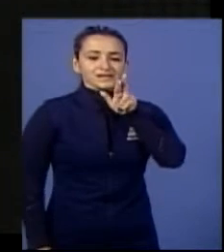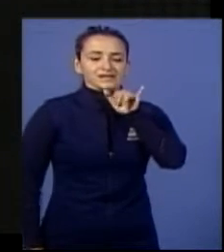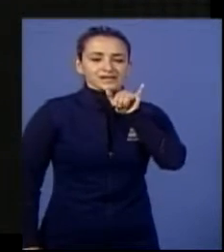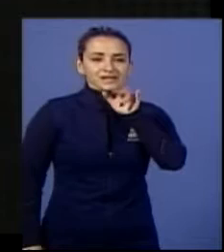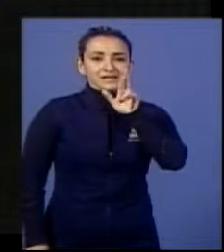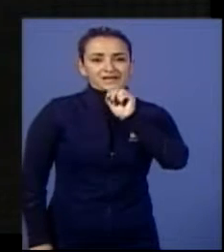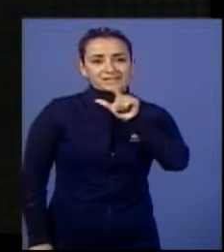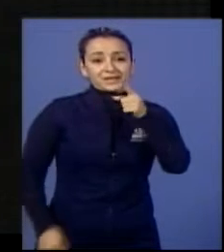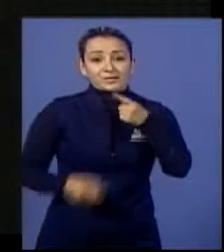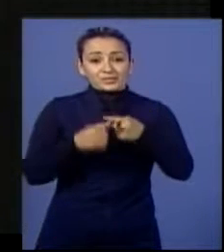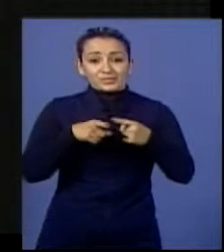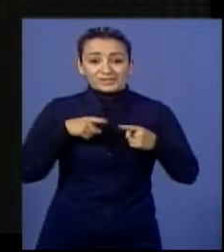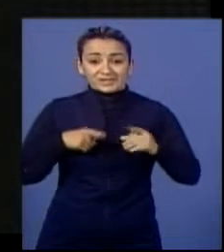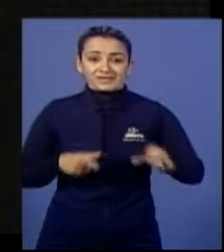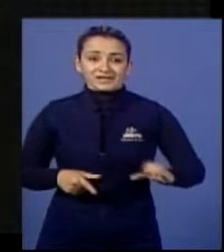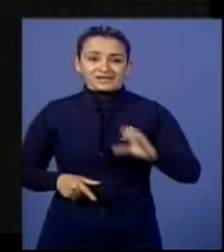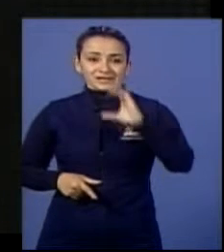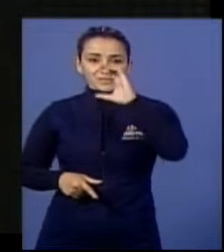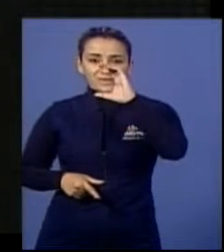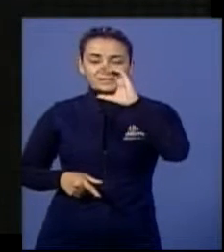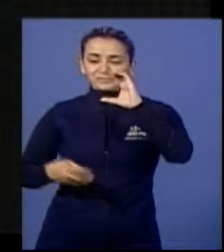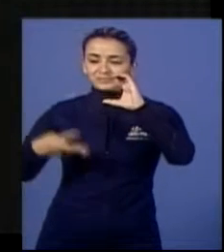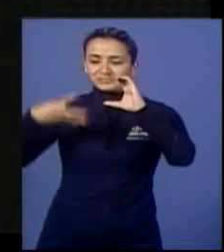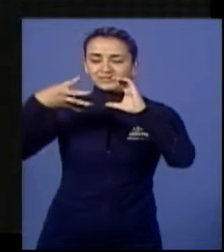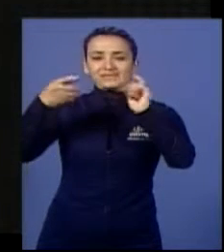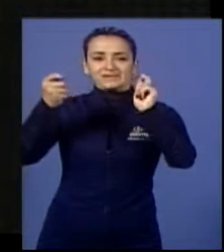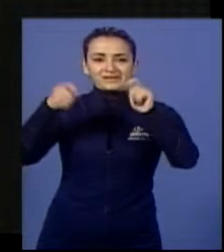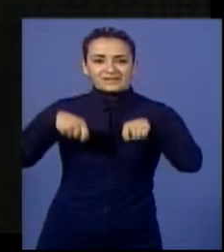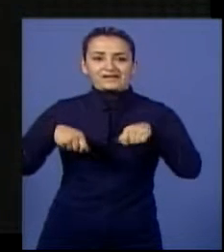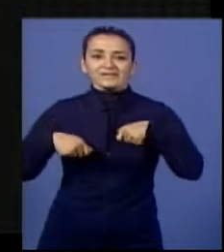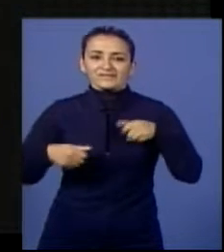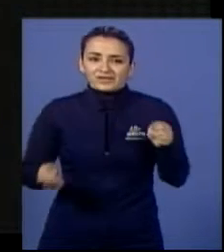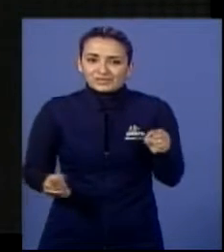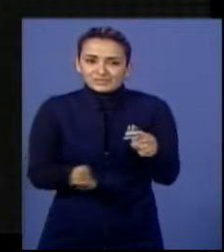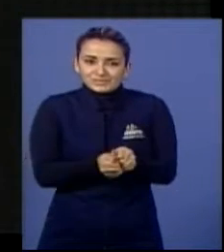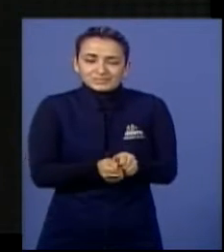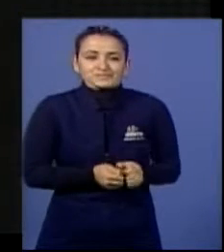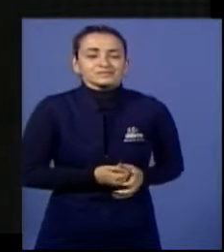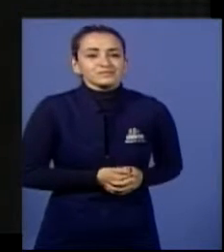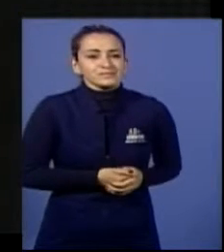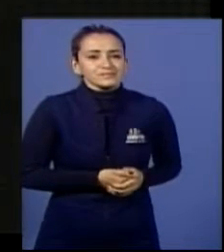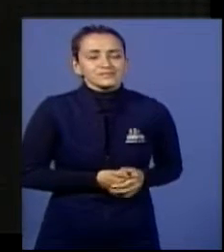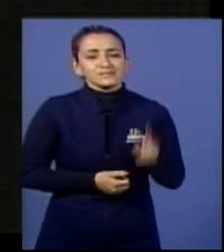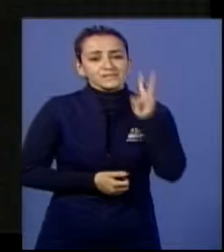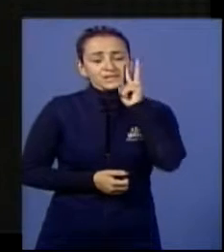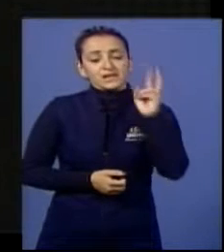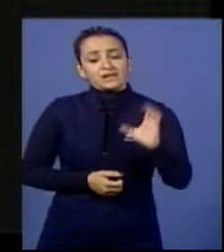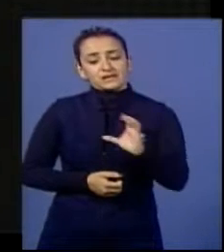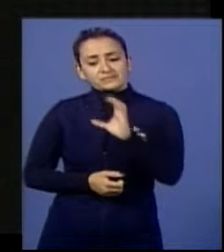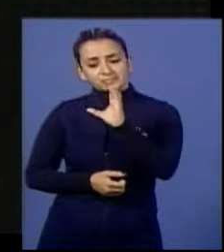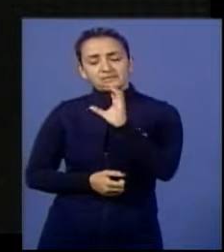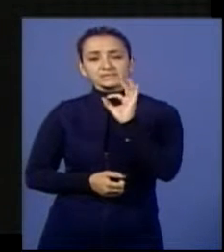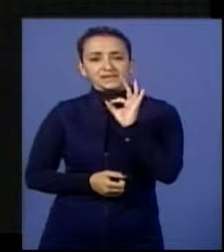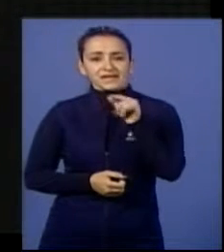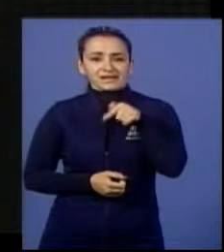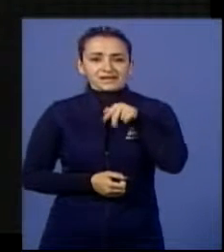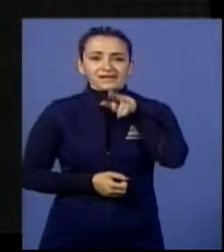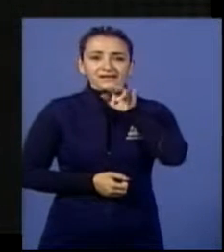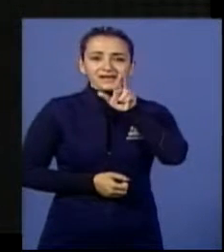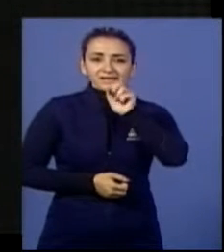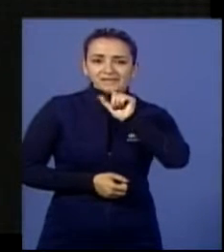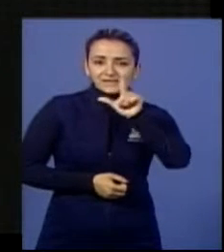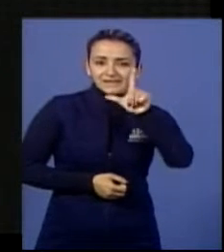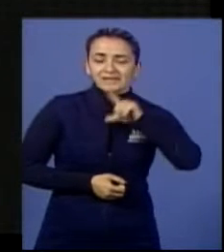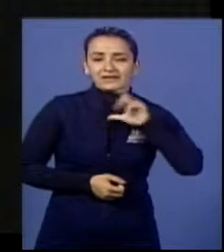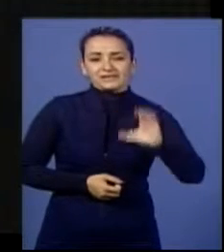Então, veja, essa cadeia vai apresentar dupla, vai ser insaturada, essa cadeia vai ter o carbono quiral, essa cadeia